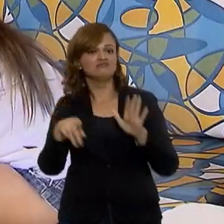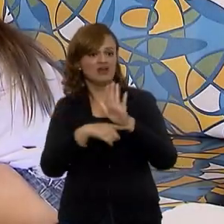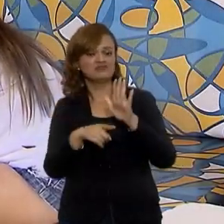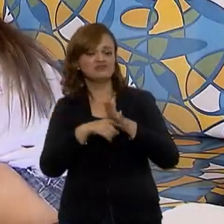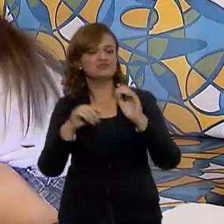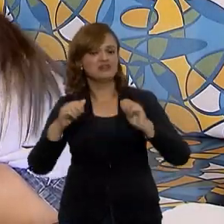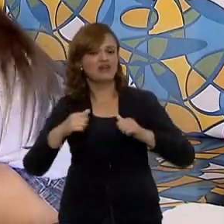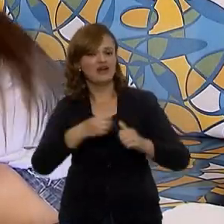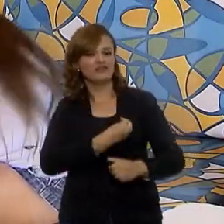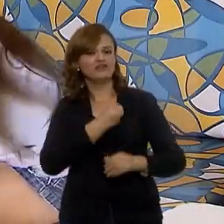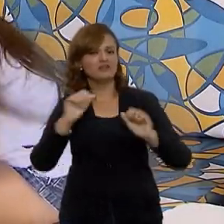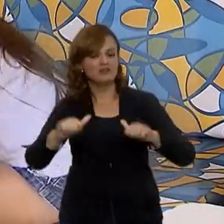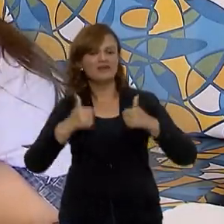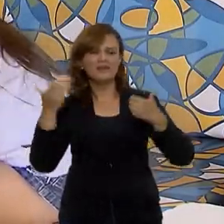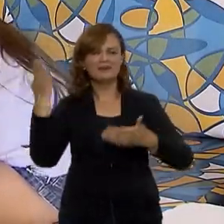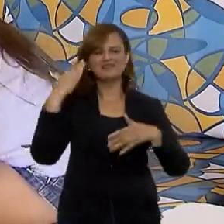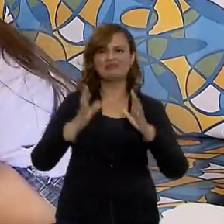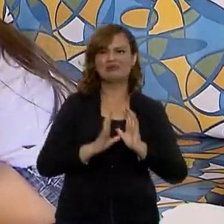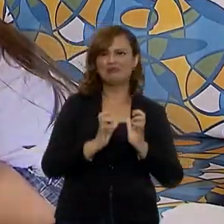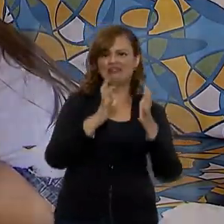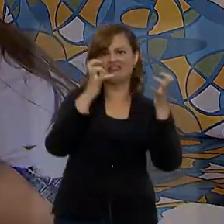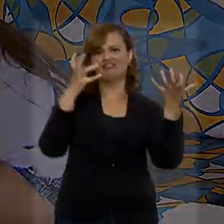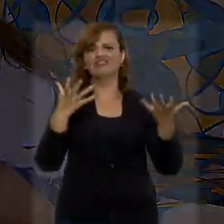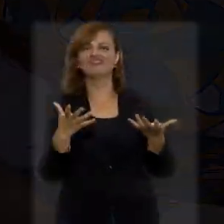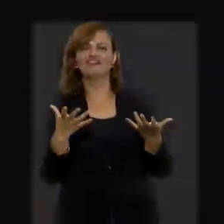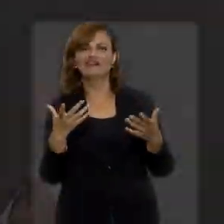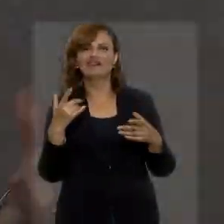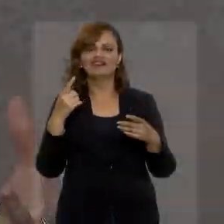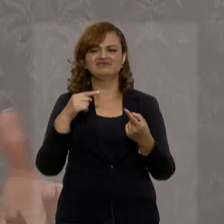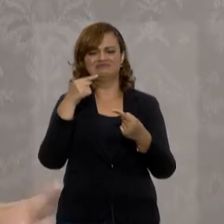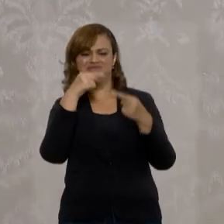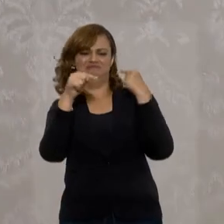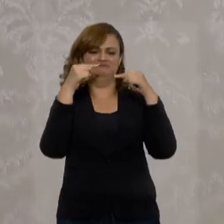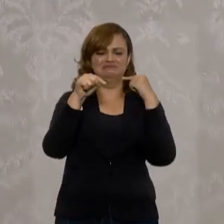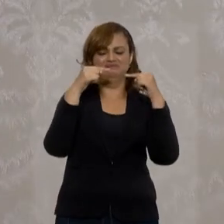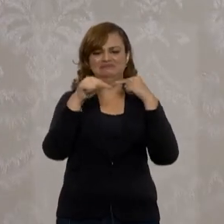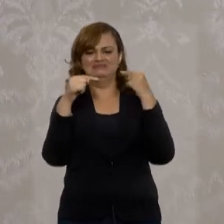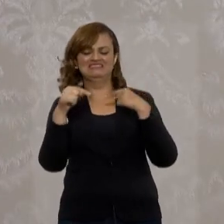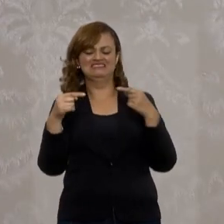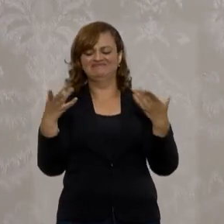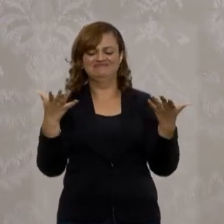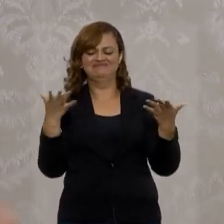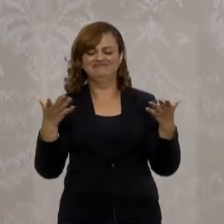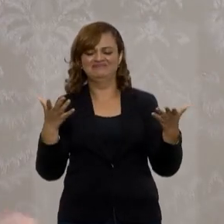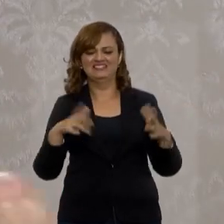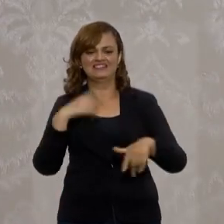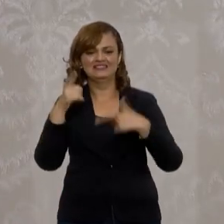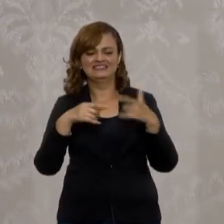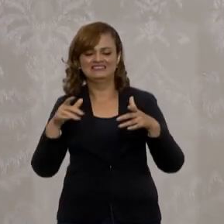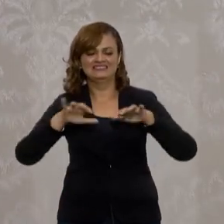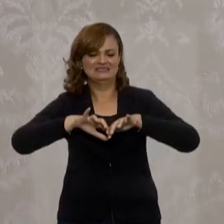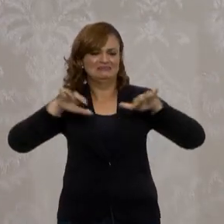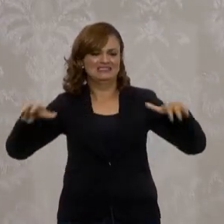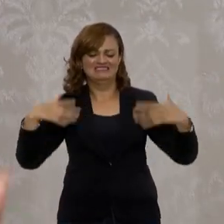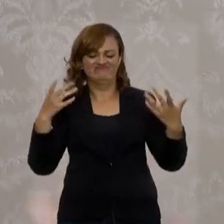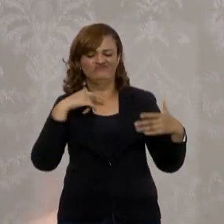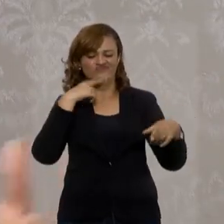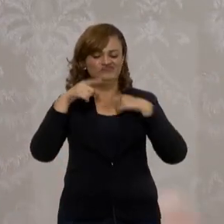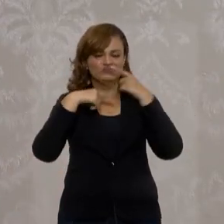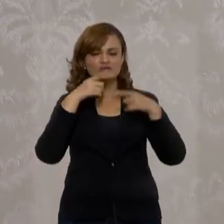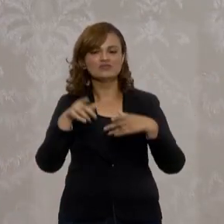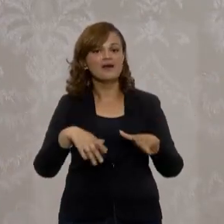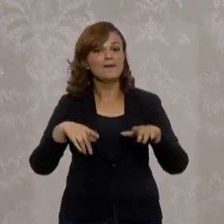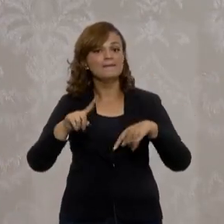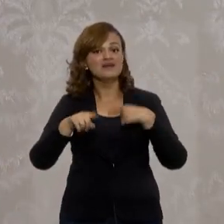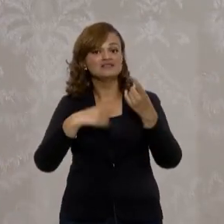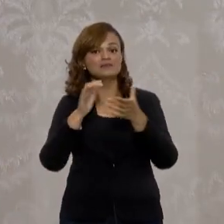a relação. Muitas vezes haviam tantos conflitos, existia que esses pais não conseguiam, né, separar esse afeto um do